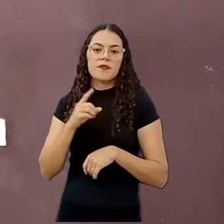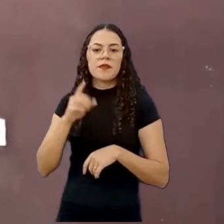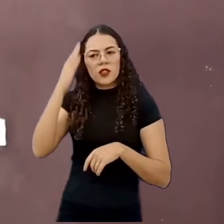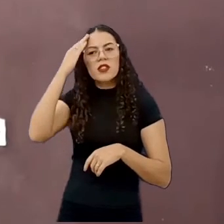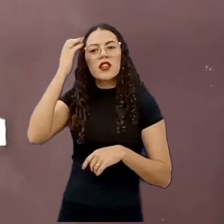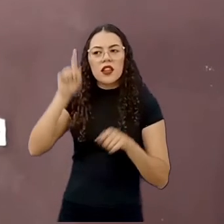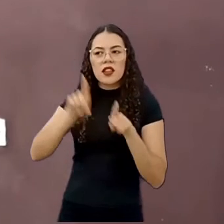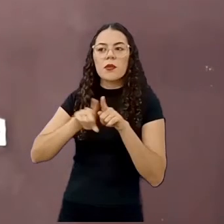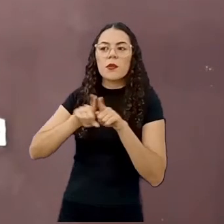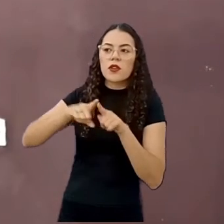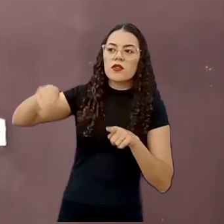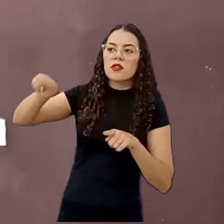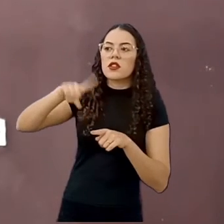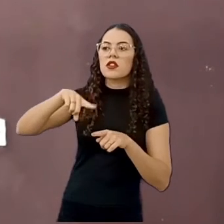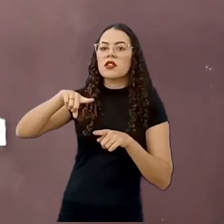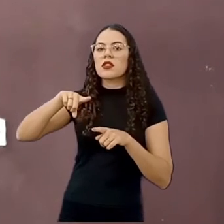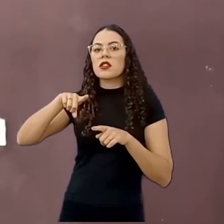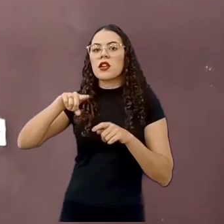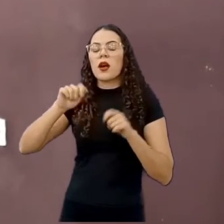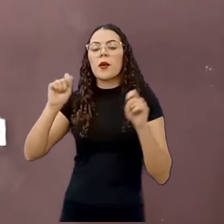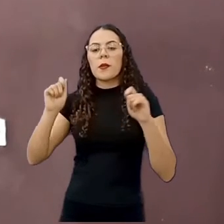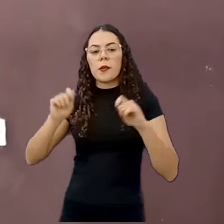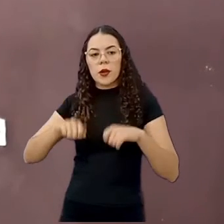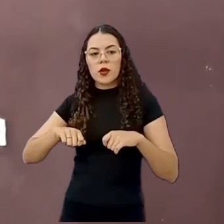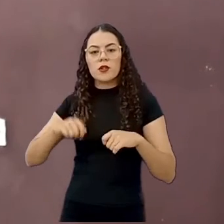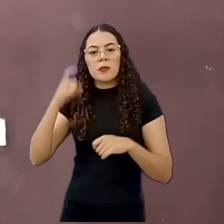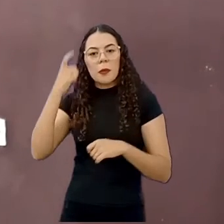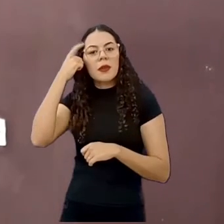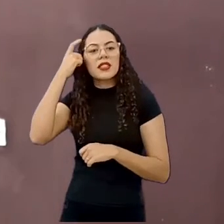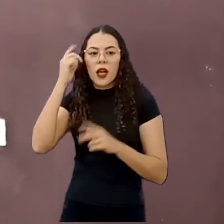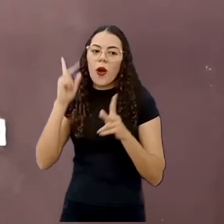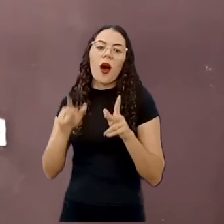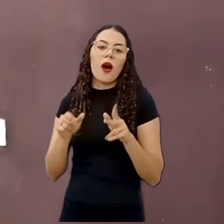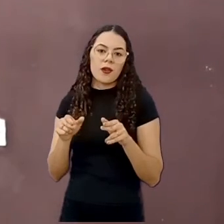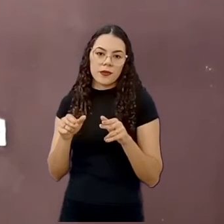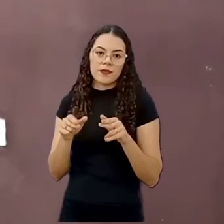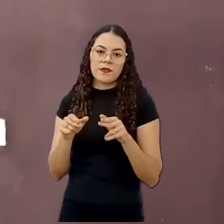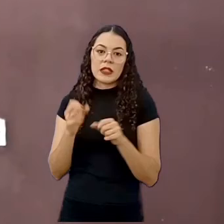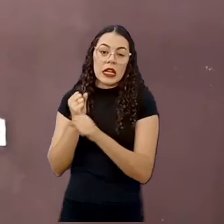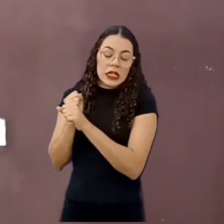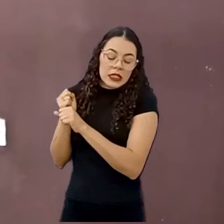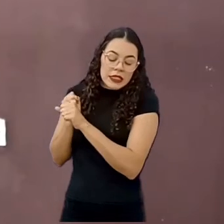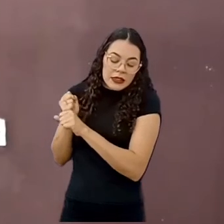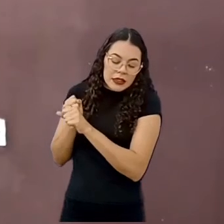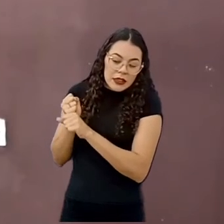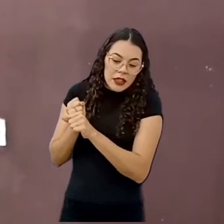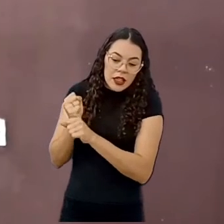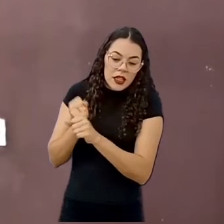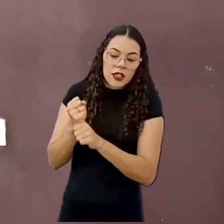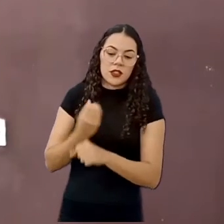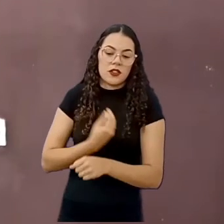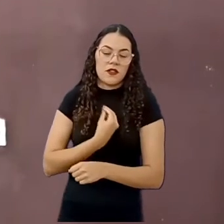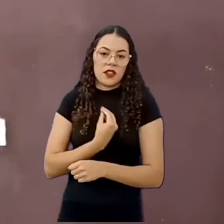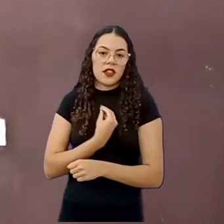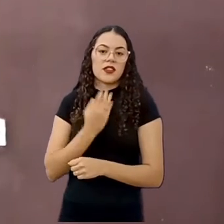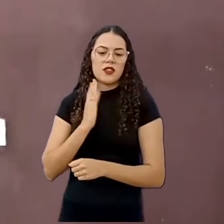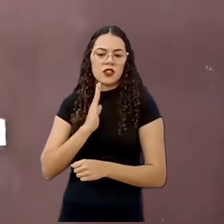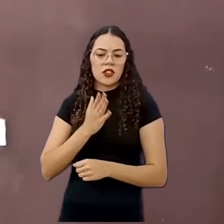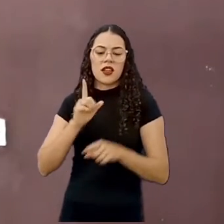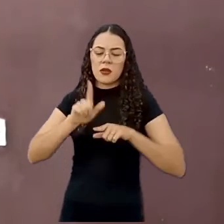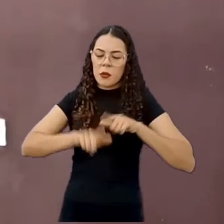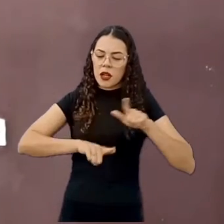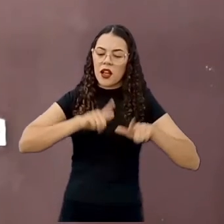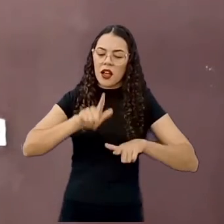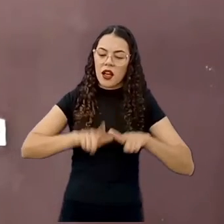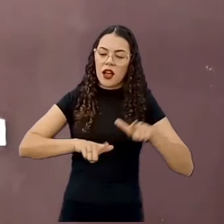que muitas vezes você pode ter se pegado nesse pensamento mesmo. Tantos anos já se passaram da minha vida, tanto que eu já